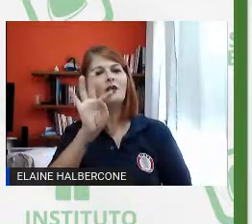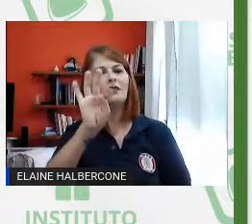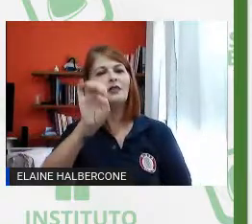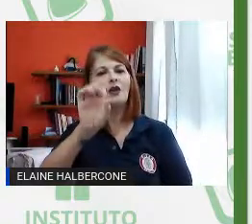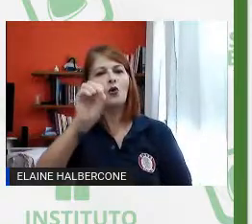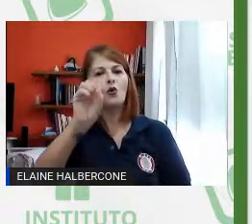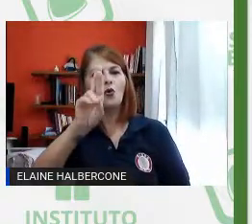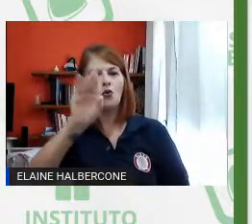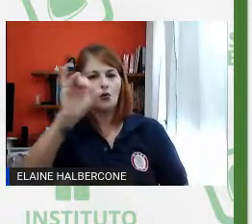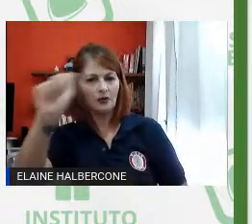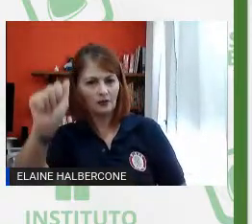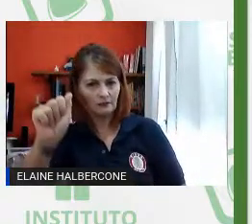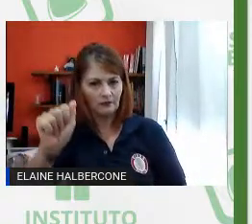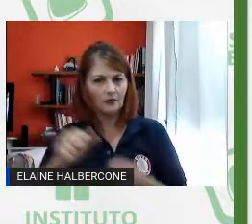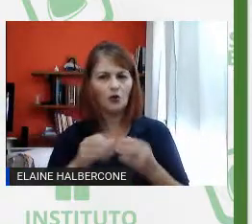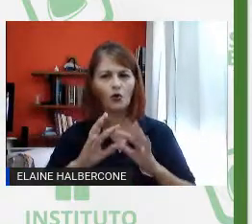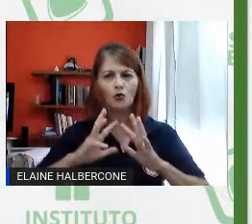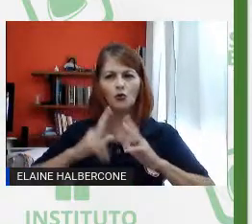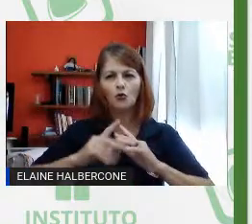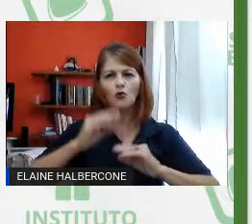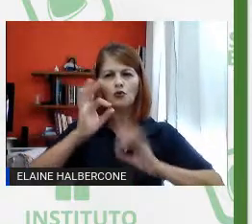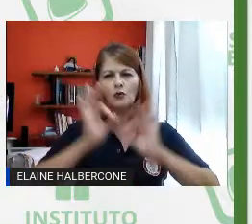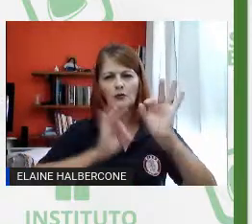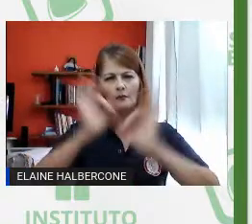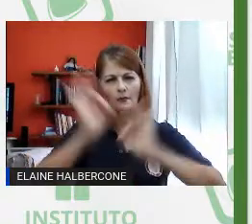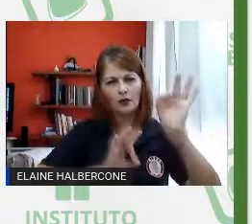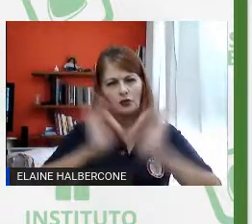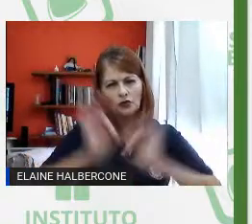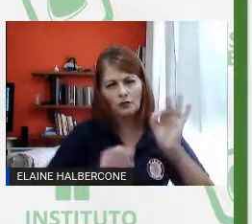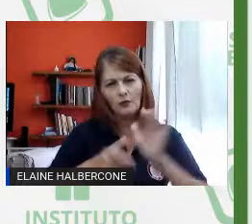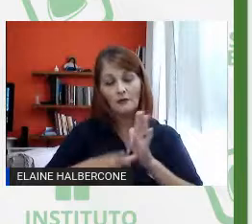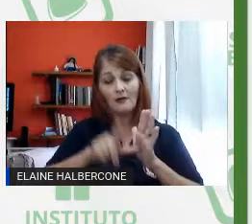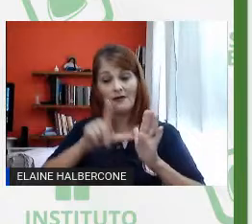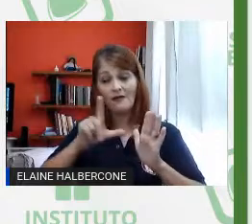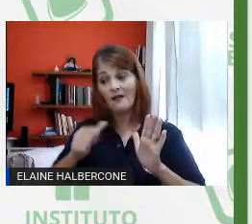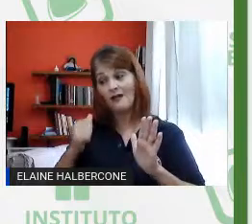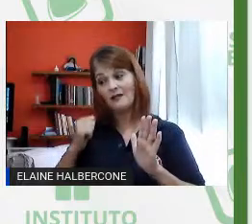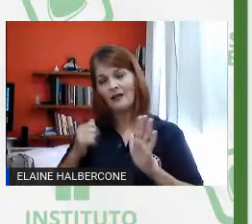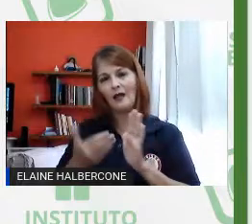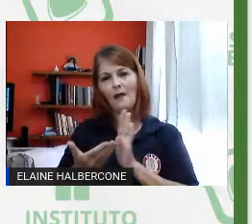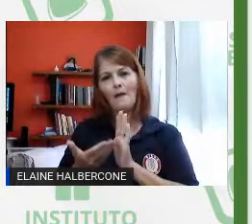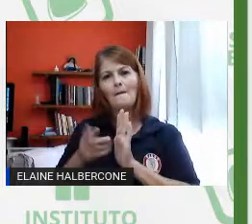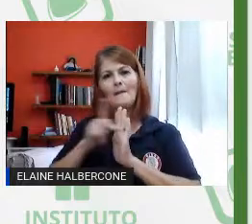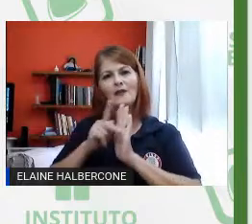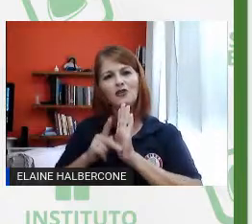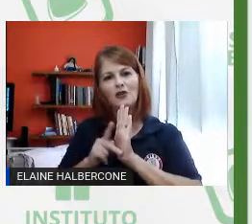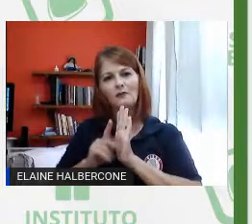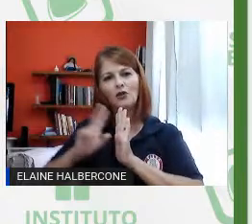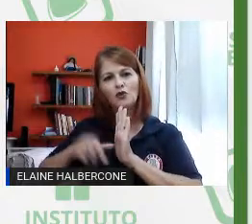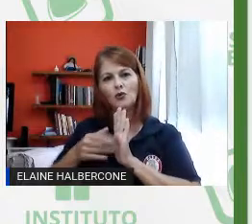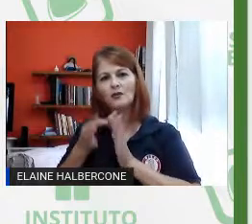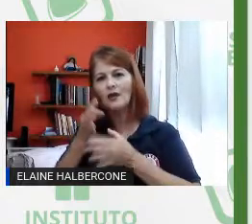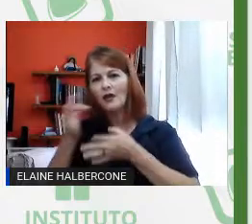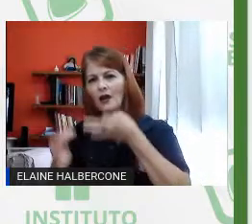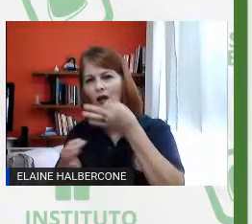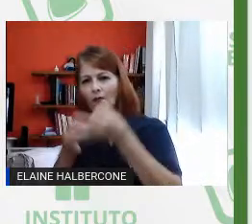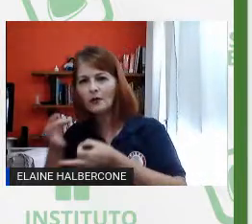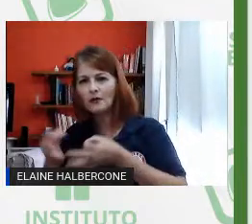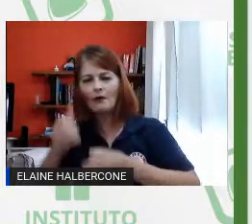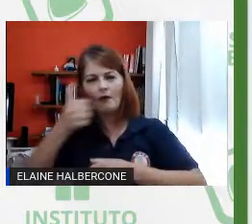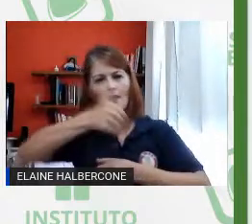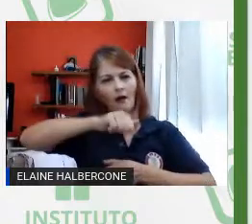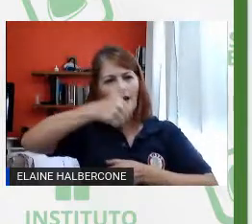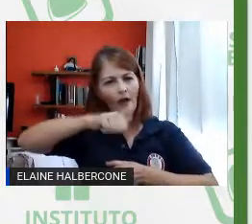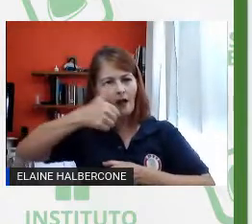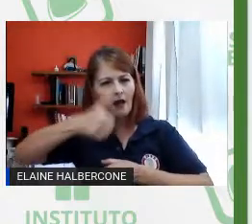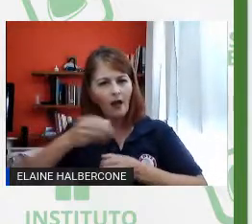Então, todo o nosso planejamento que foi feito lá na parte de planejamento e todas as críticas e análises que nós fizemos dentro